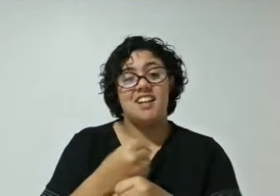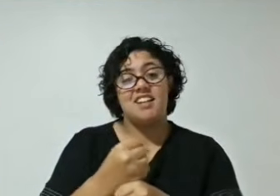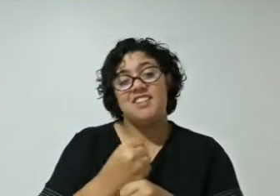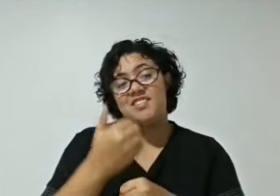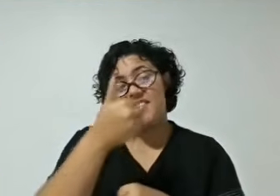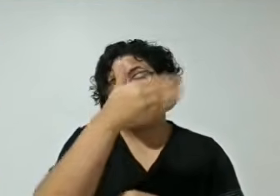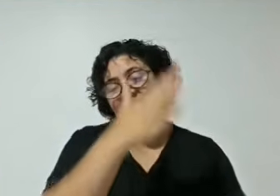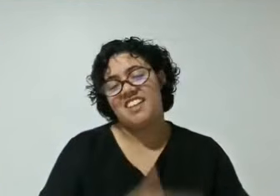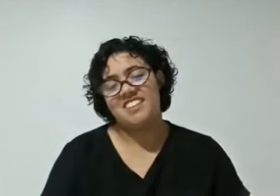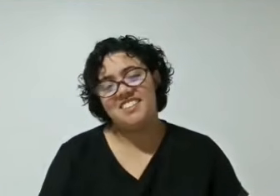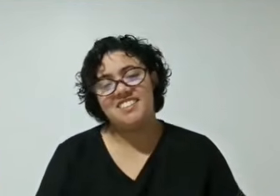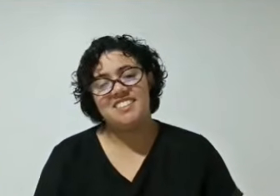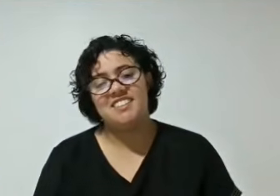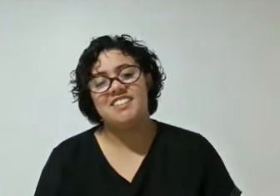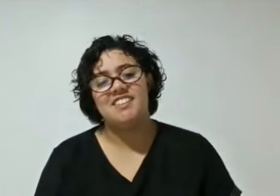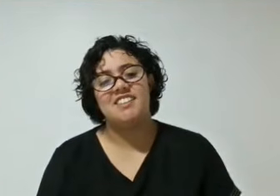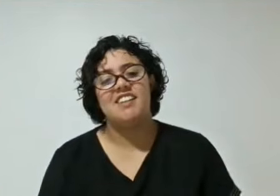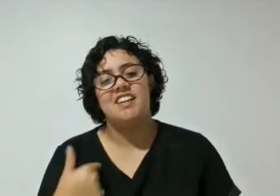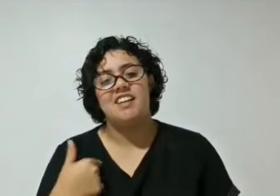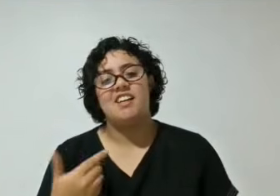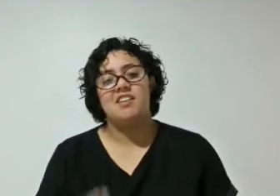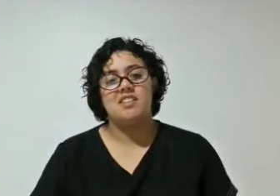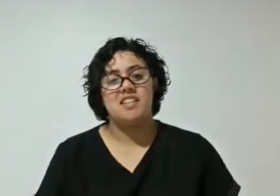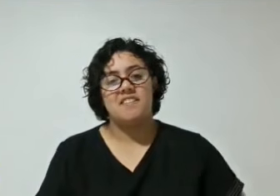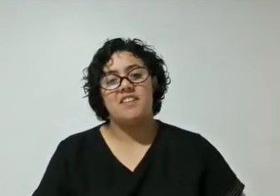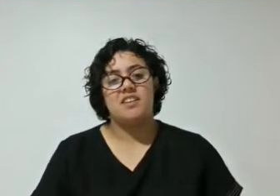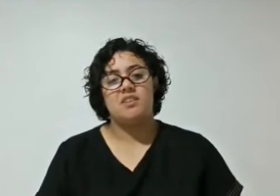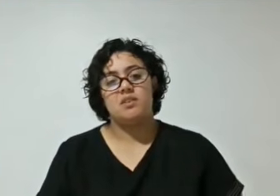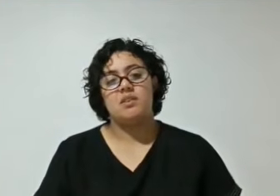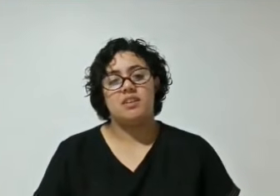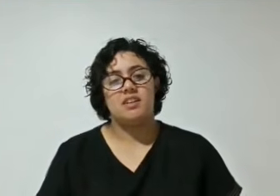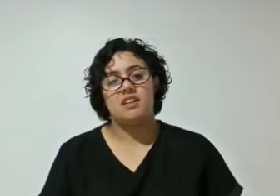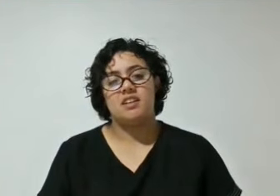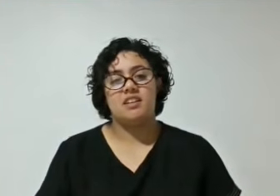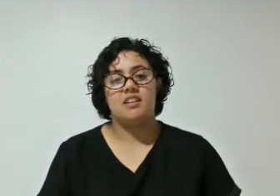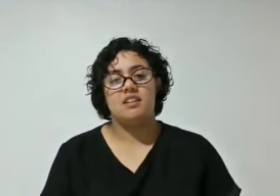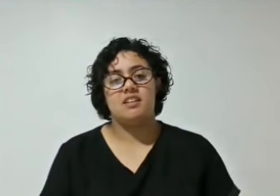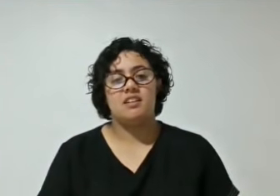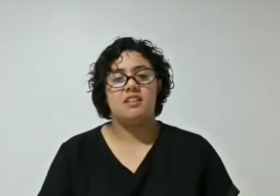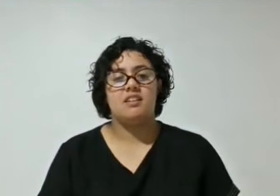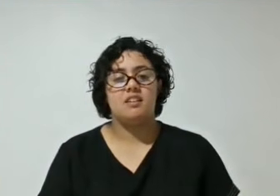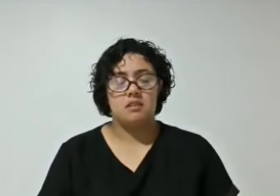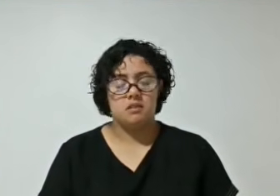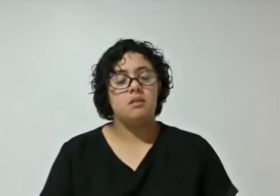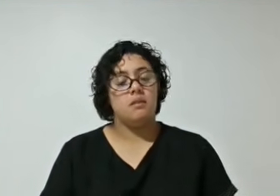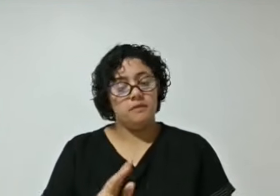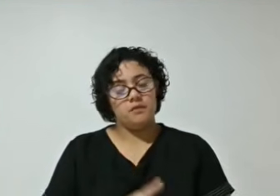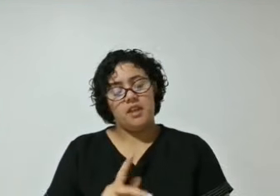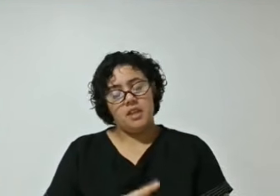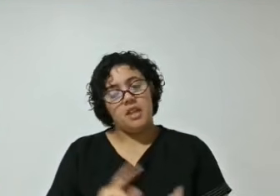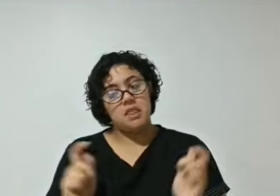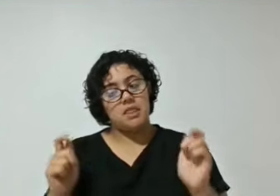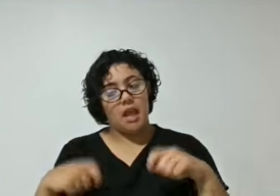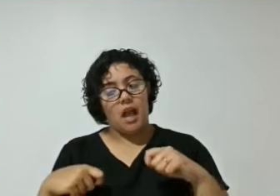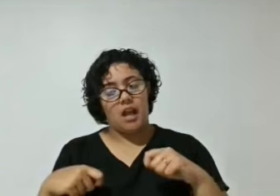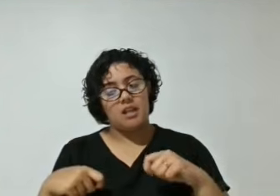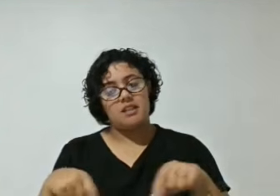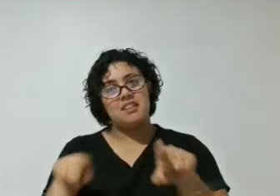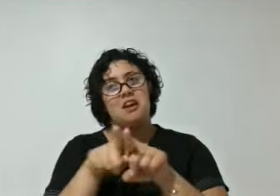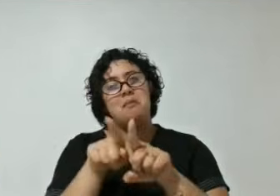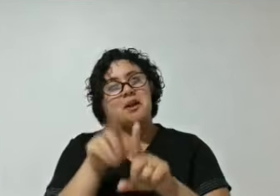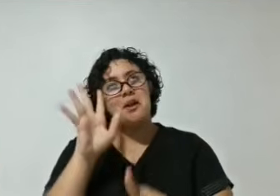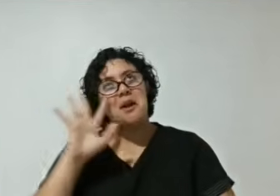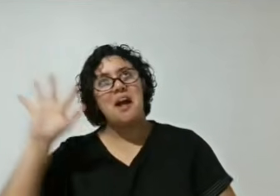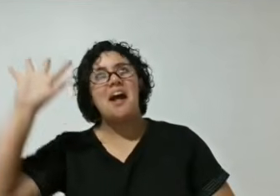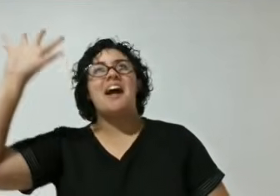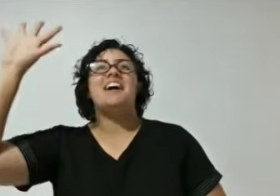Eu sou aquela servidora com o pé na realidade e a mão na utopia, né? Então, eu imagino que nos próximos